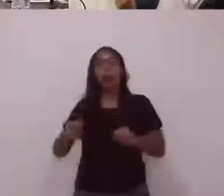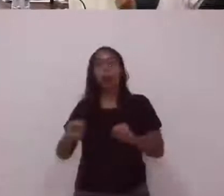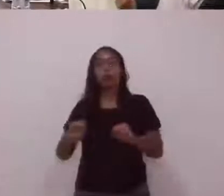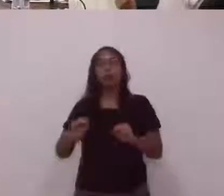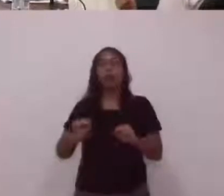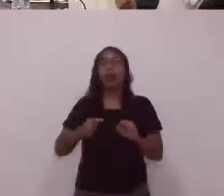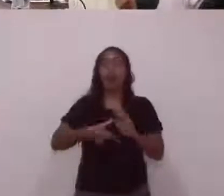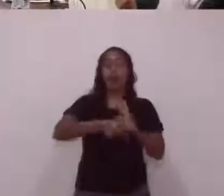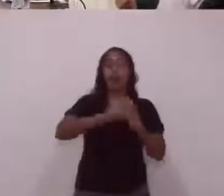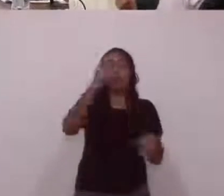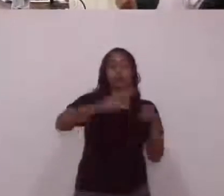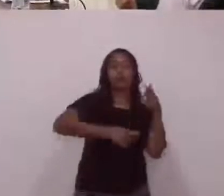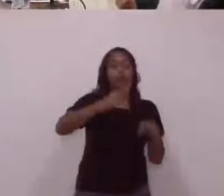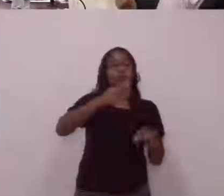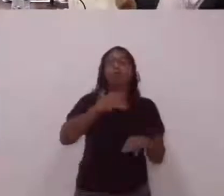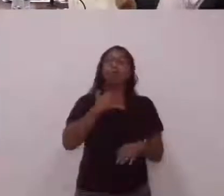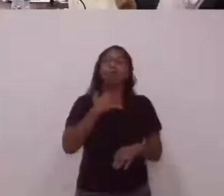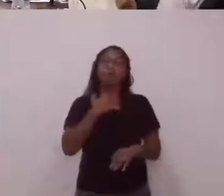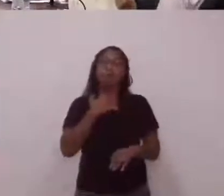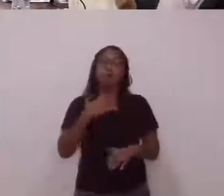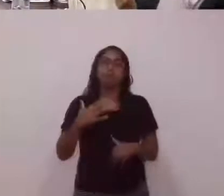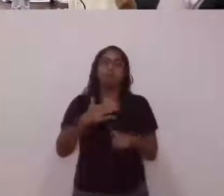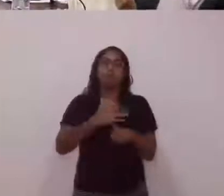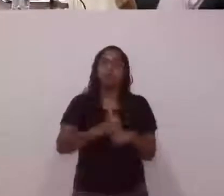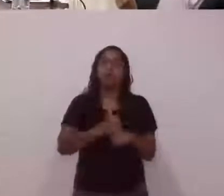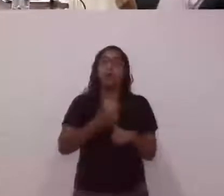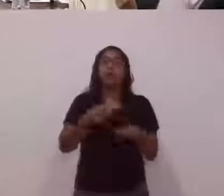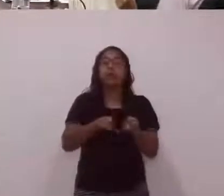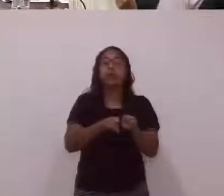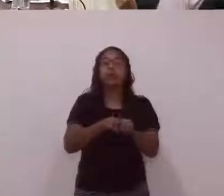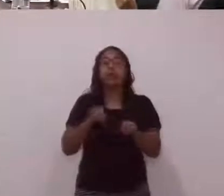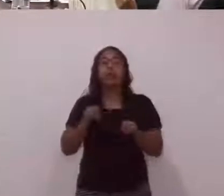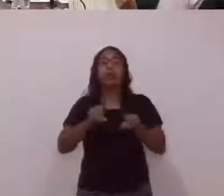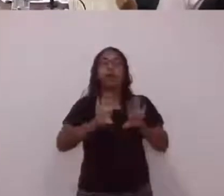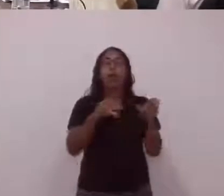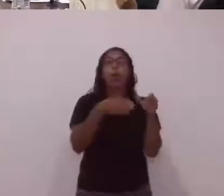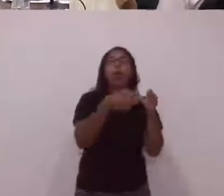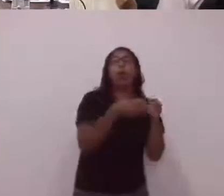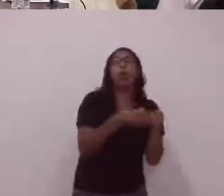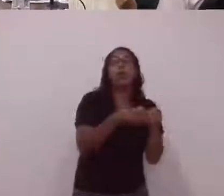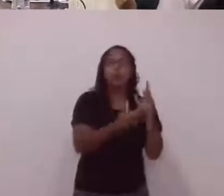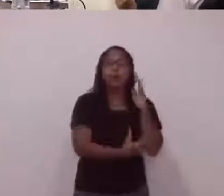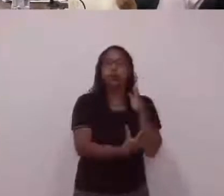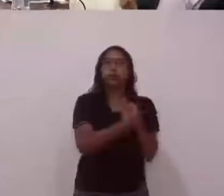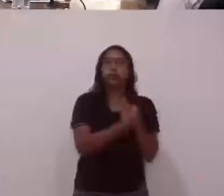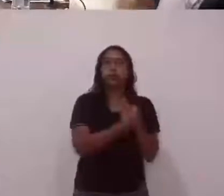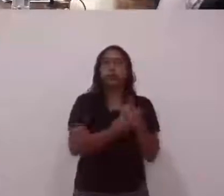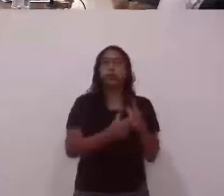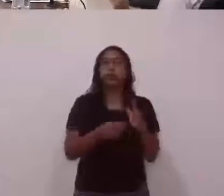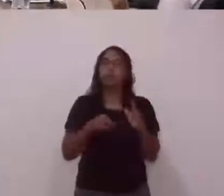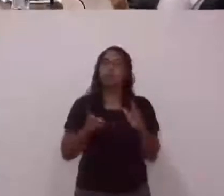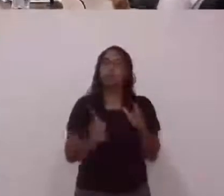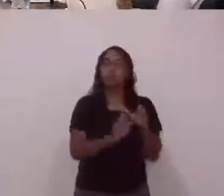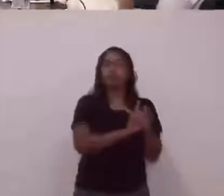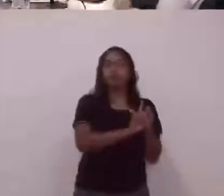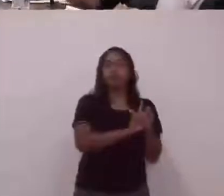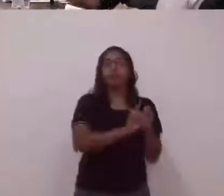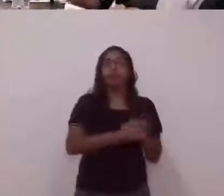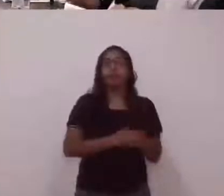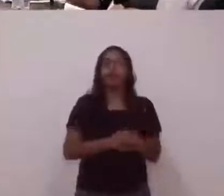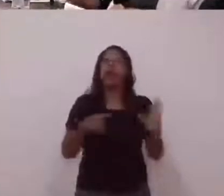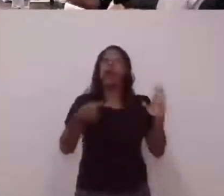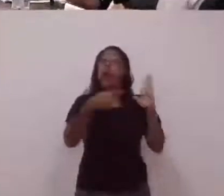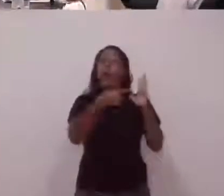votar, o qual não poderá integrar a comissão processante. Da análise, compreendemos que a denúncia de